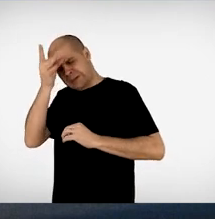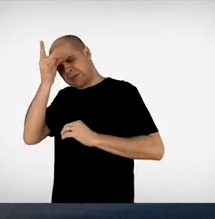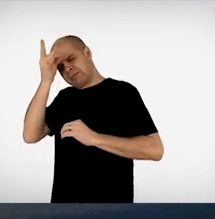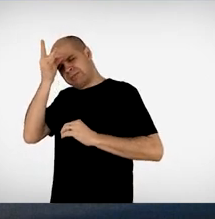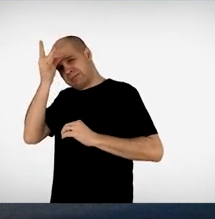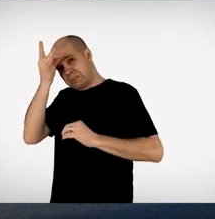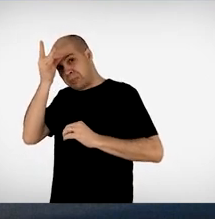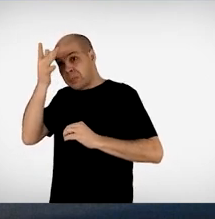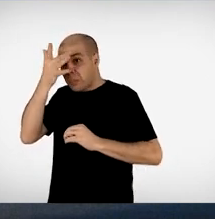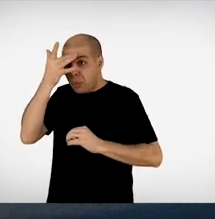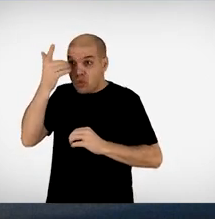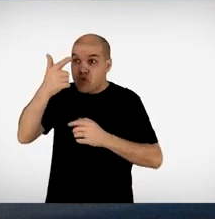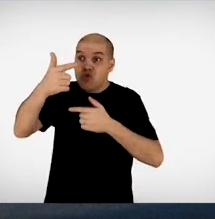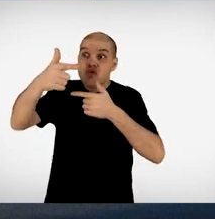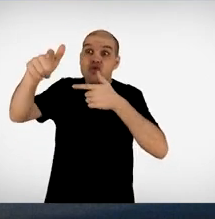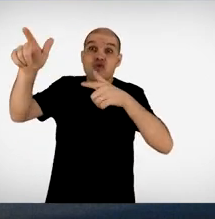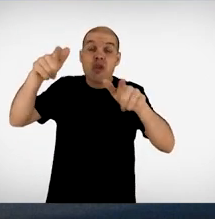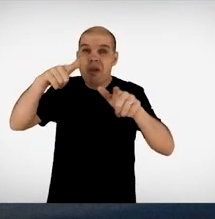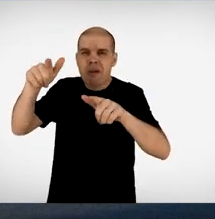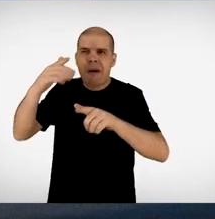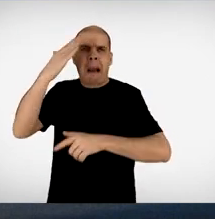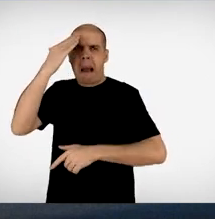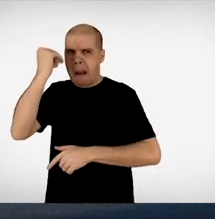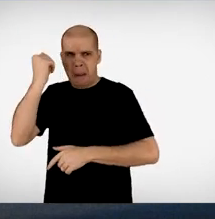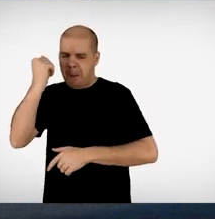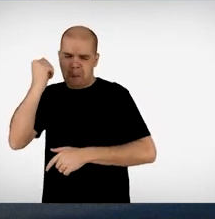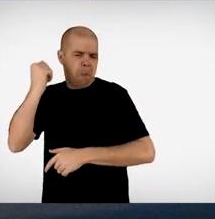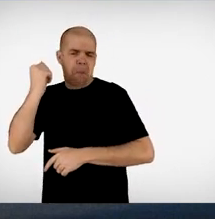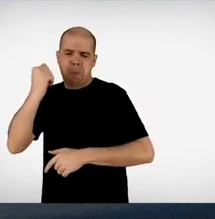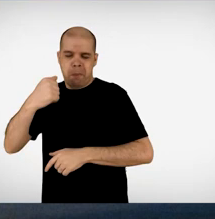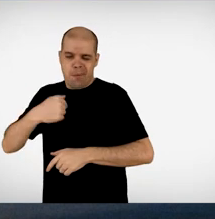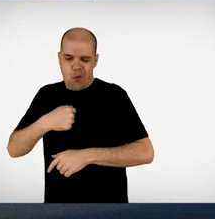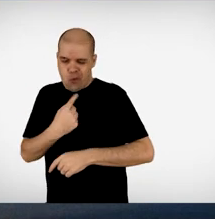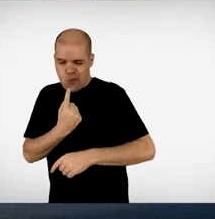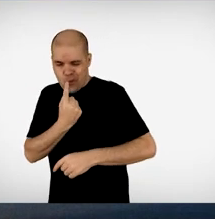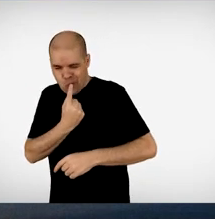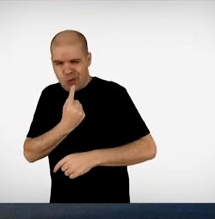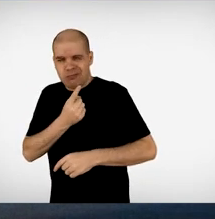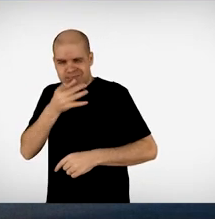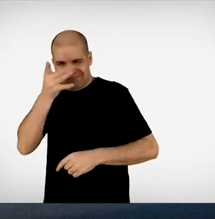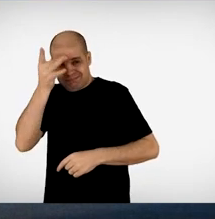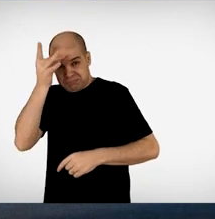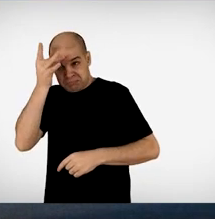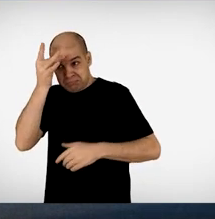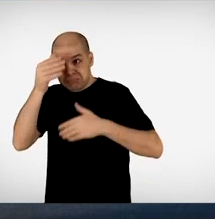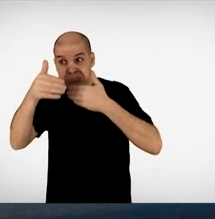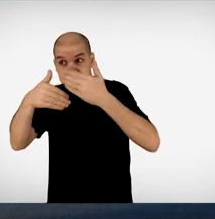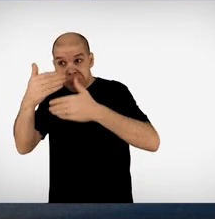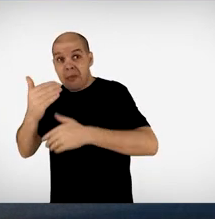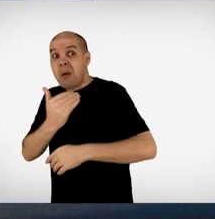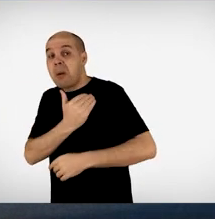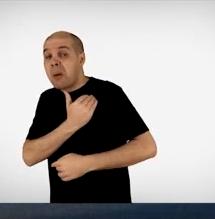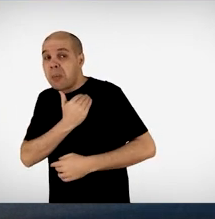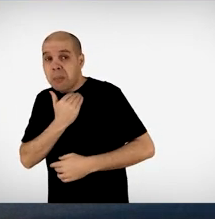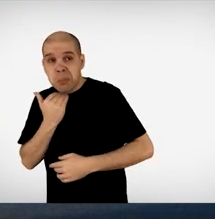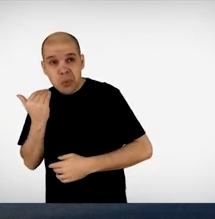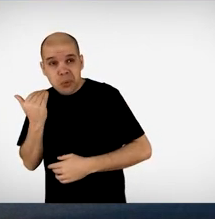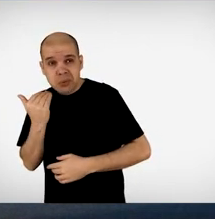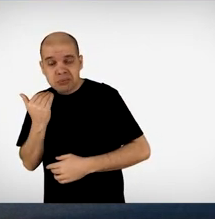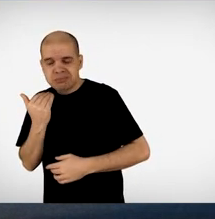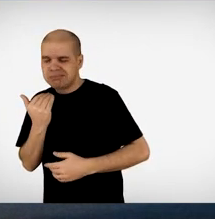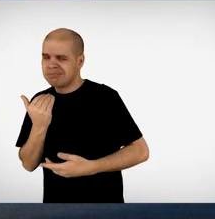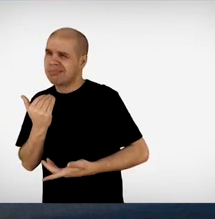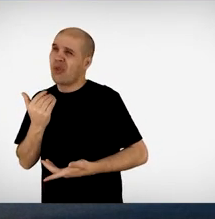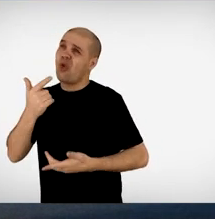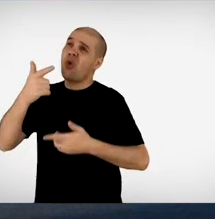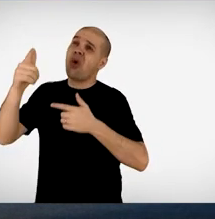morrer isso vai acabar junto comigo. Isso é muito melancólico, né? Sim. E automaticamente o outro cara vira um molecão,